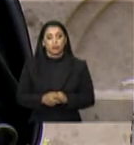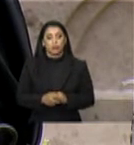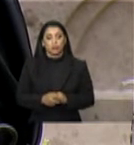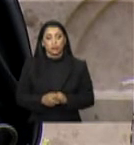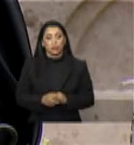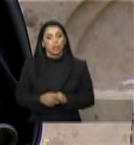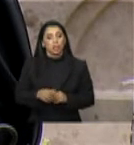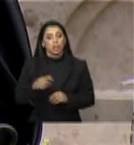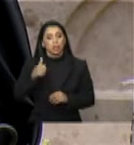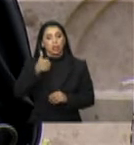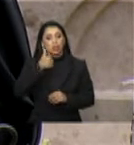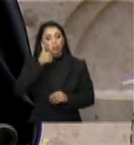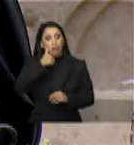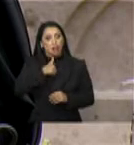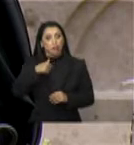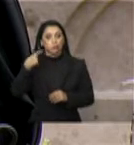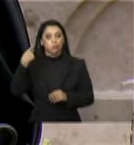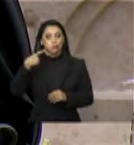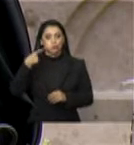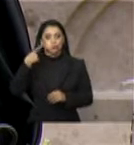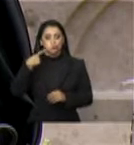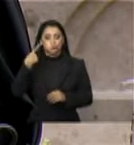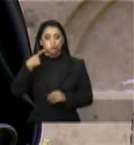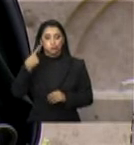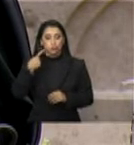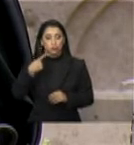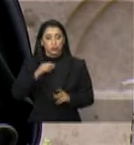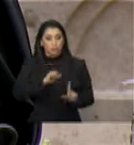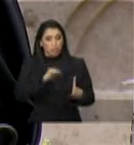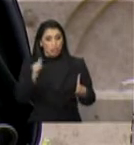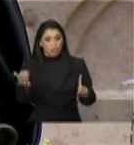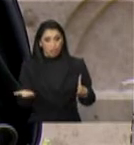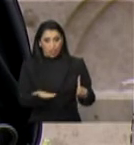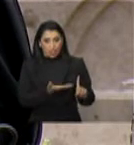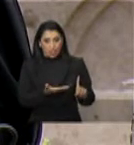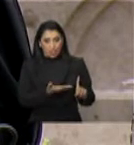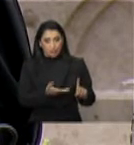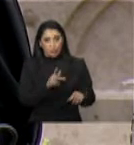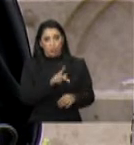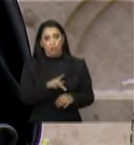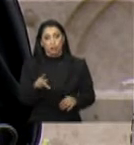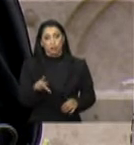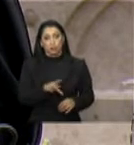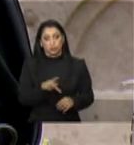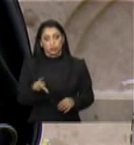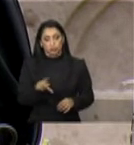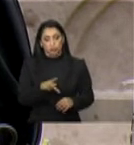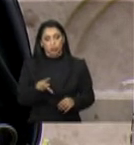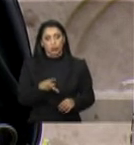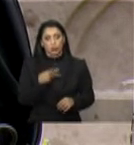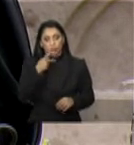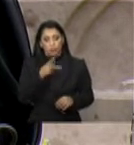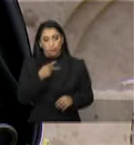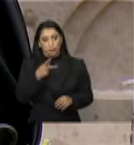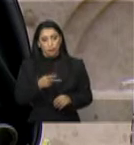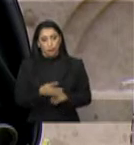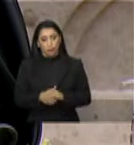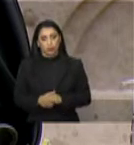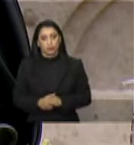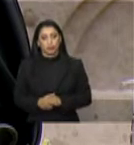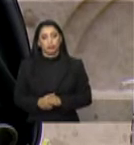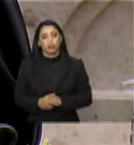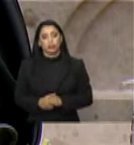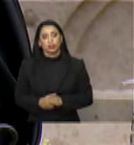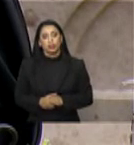advogada aqui da ré da professora Isabel Desce a professora